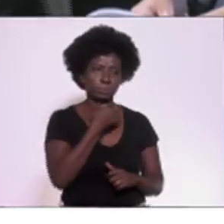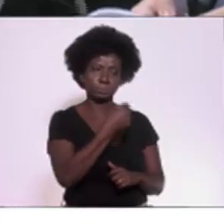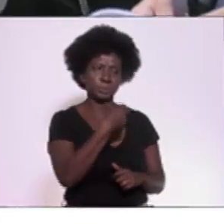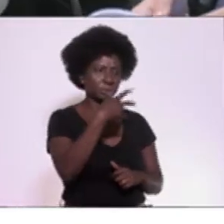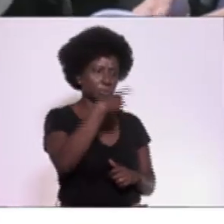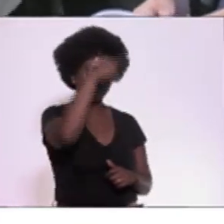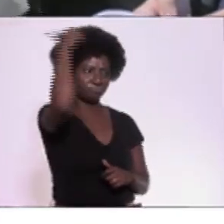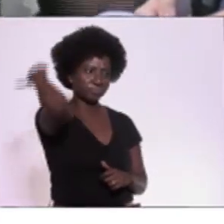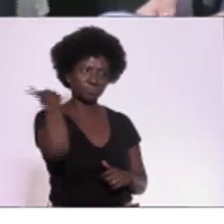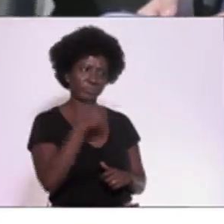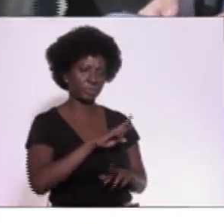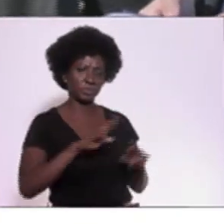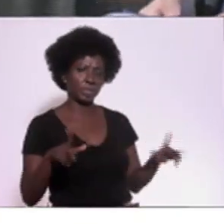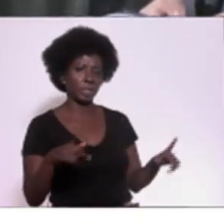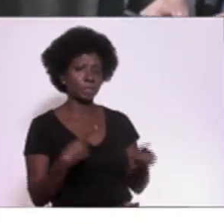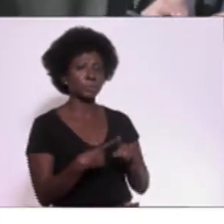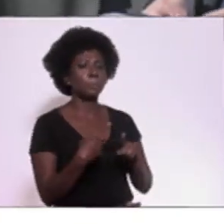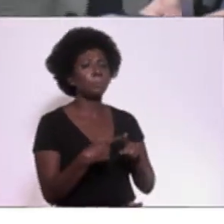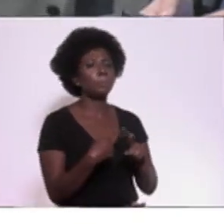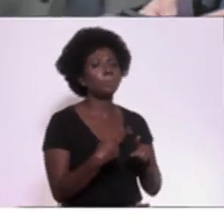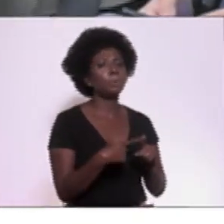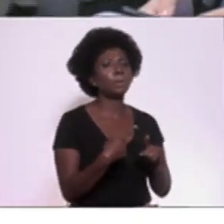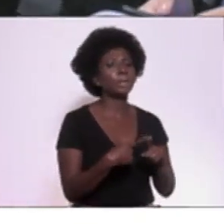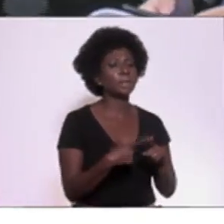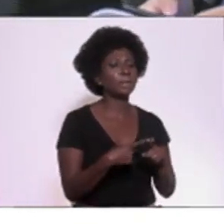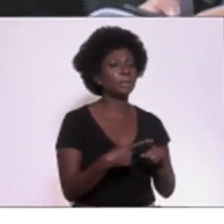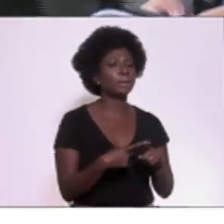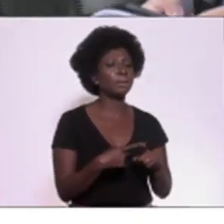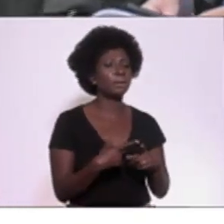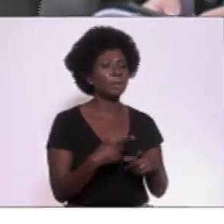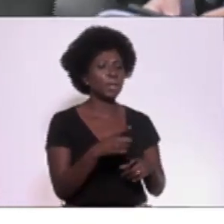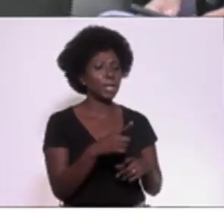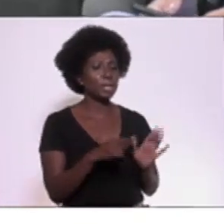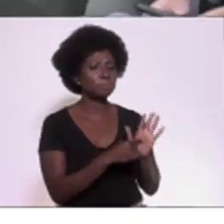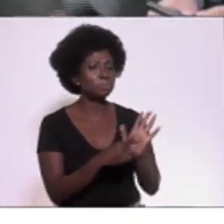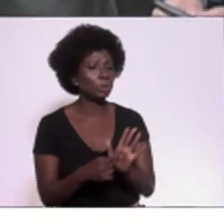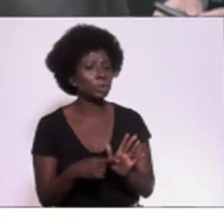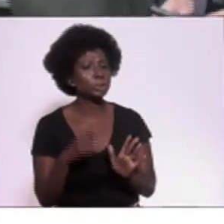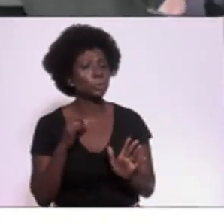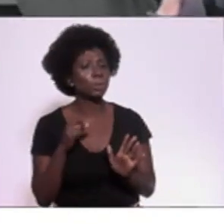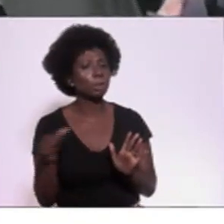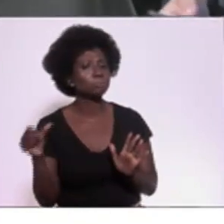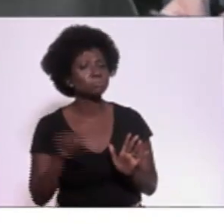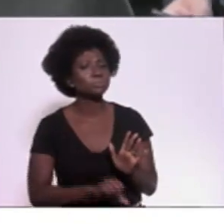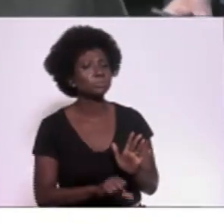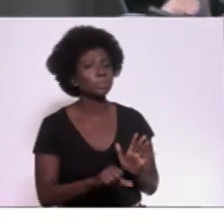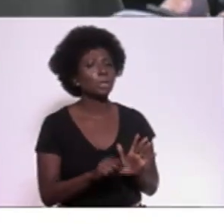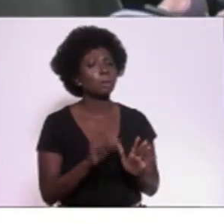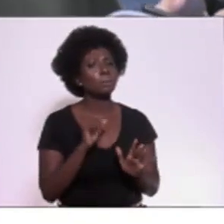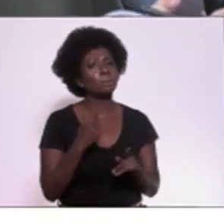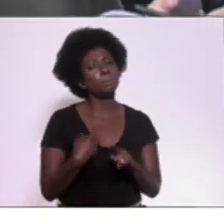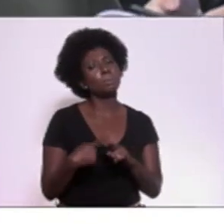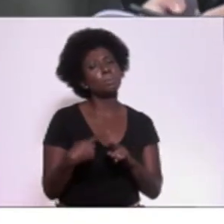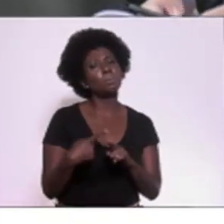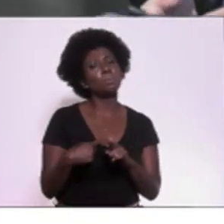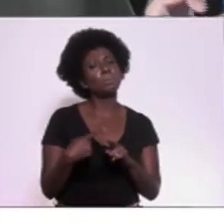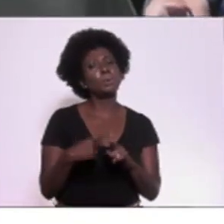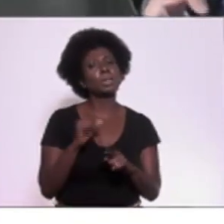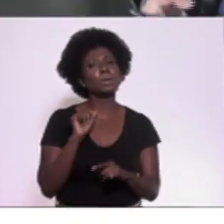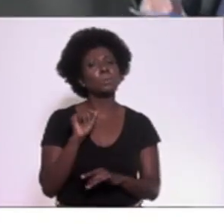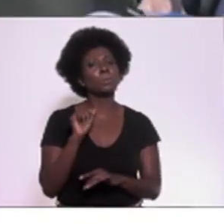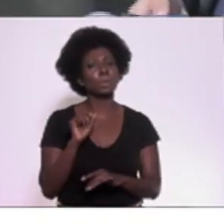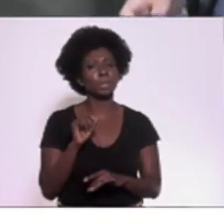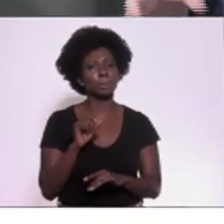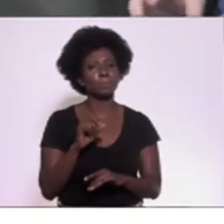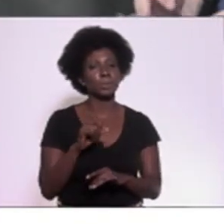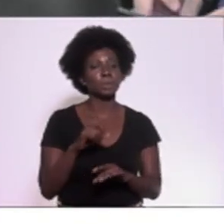fundamenta o seu relatório de prejudicabilidade fundamentado no seguinte inciso.